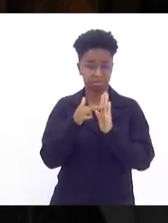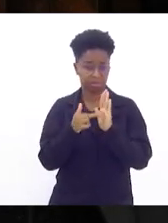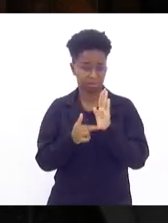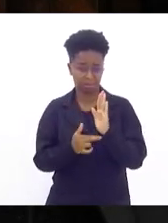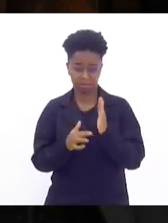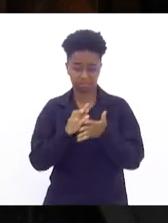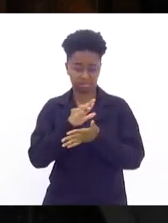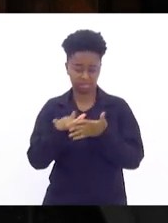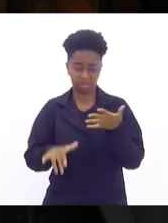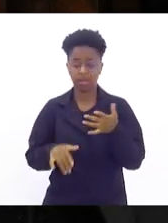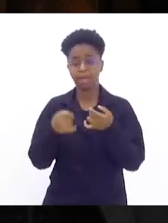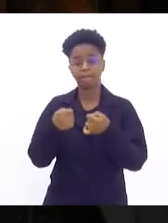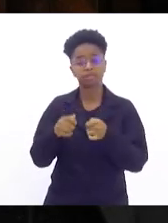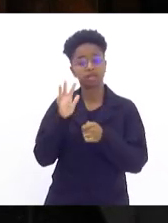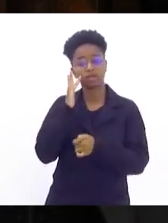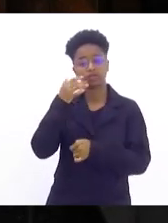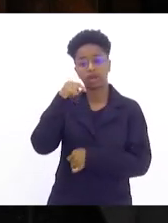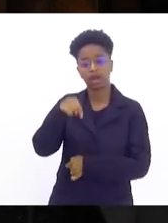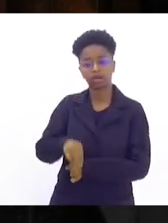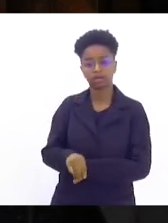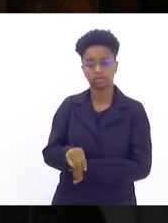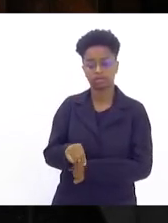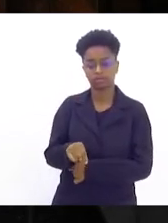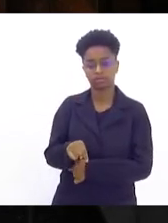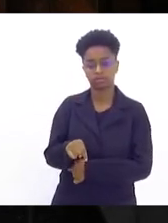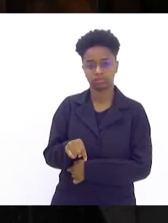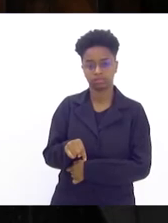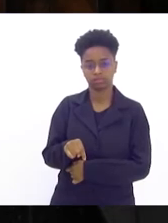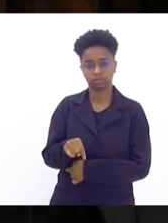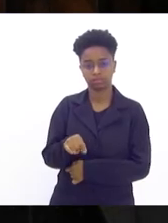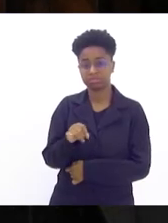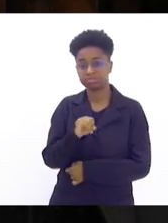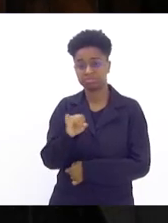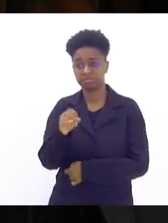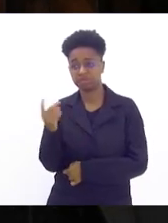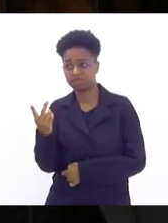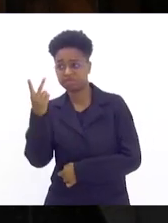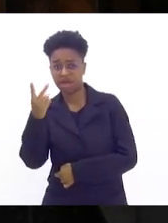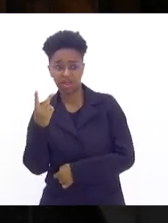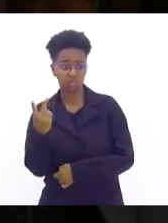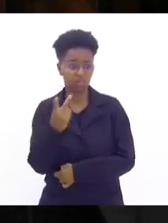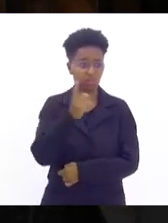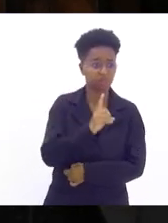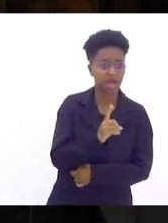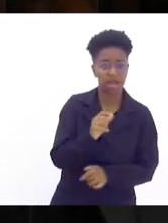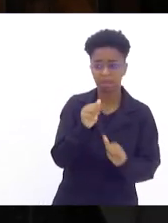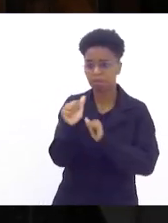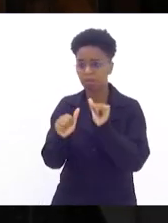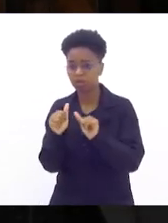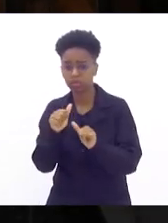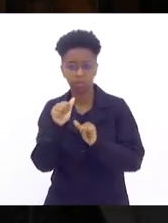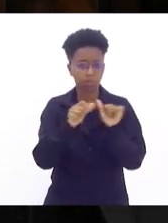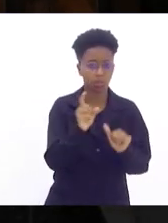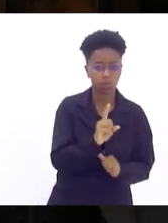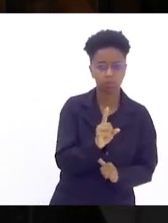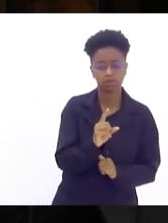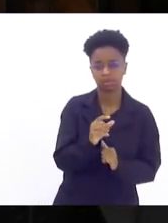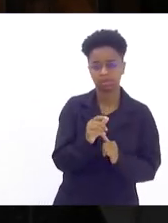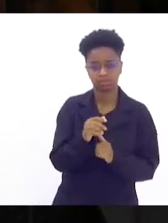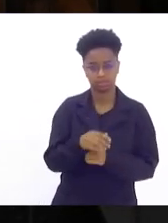a gente tem que decidir aqui se vale se não vale se altera se não altera